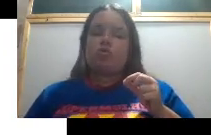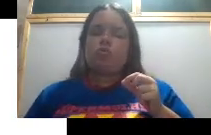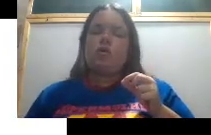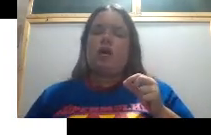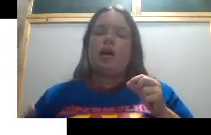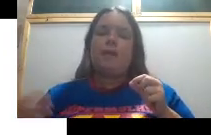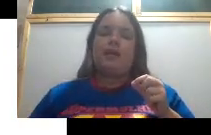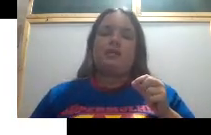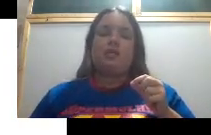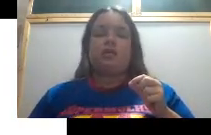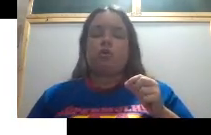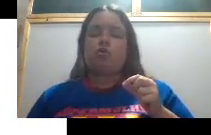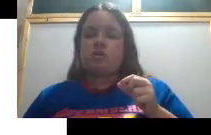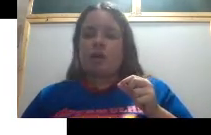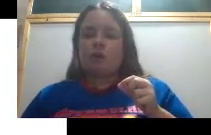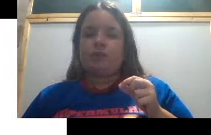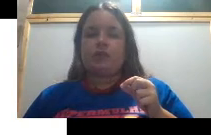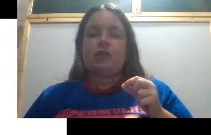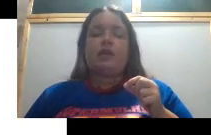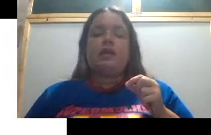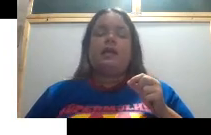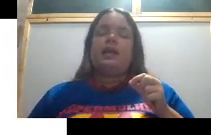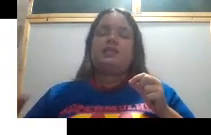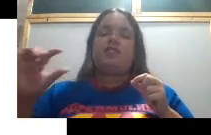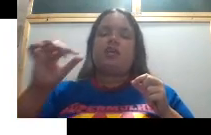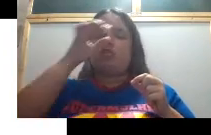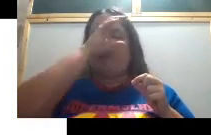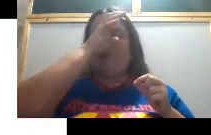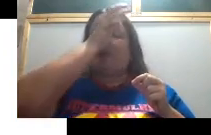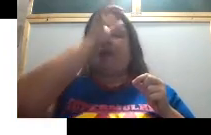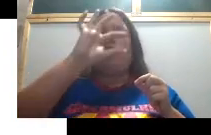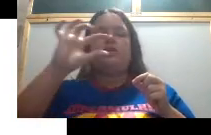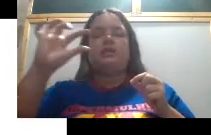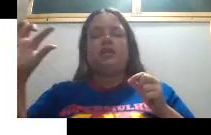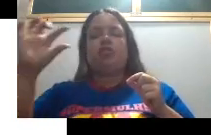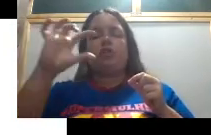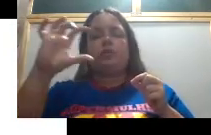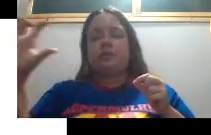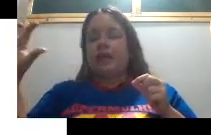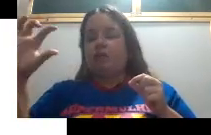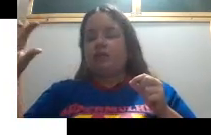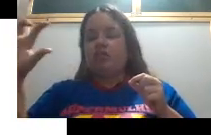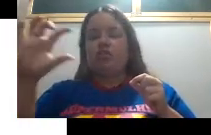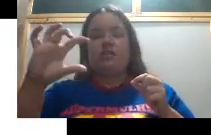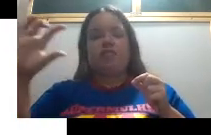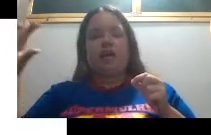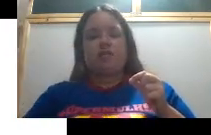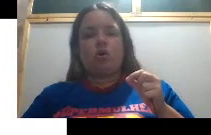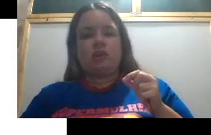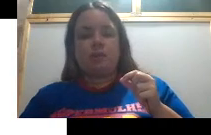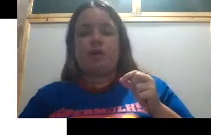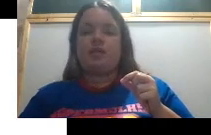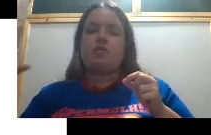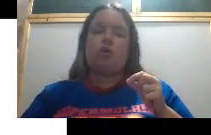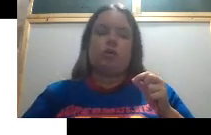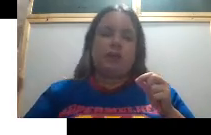e o azul representa o nosso certo e essa faixinha Branca Onde tem escrito né eu não tem escrito